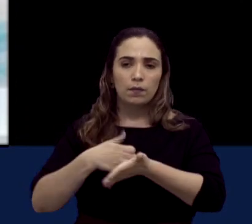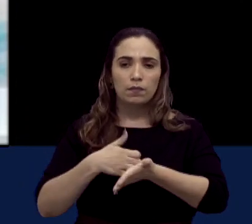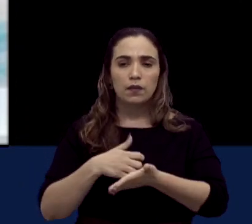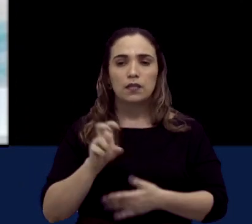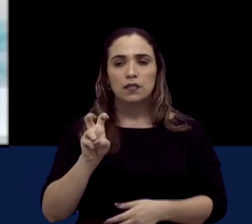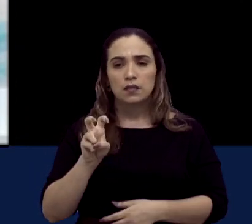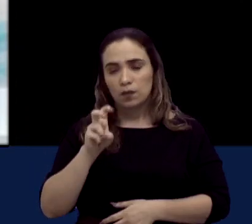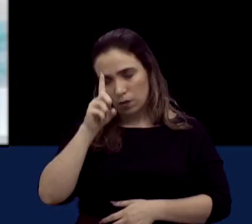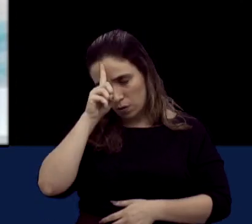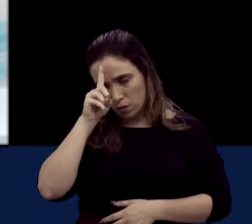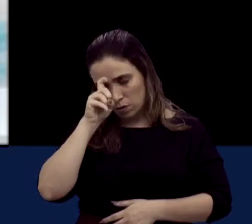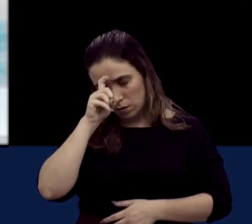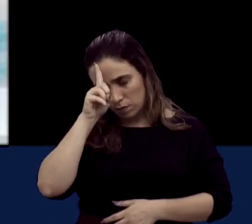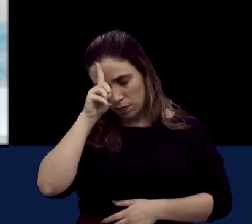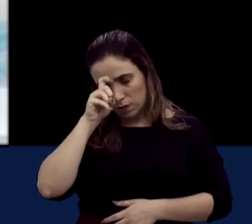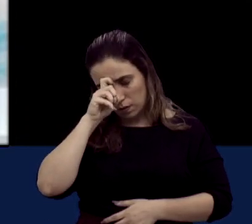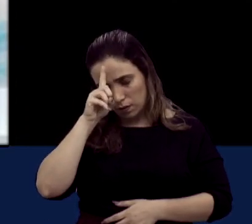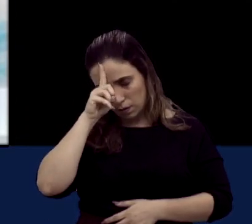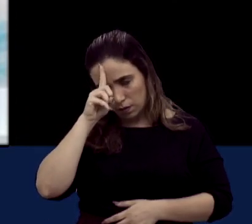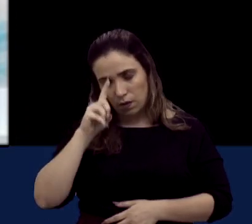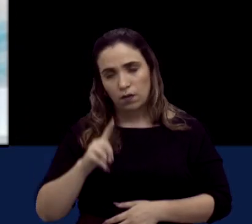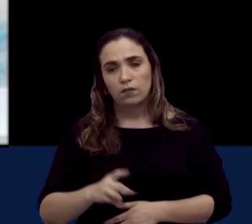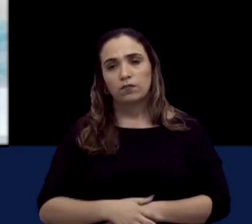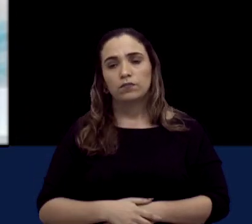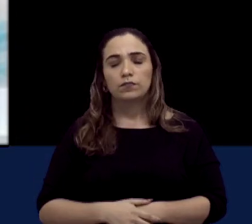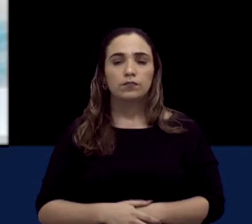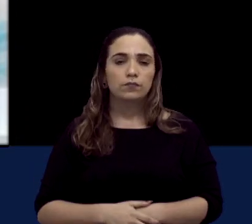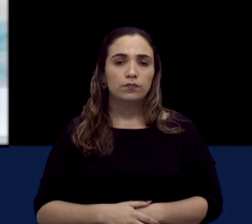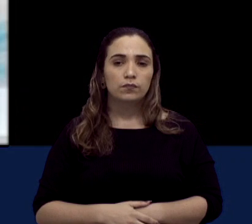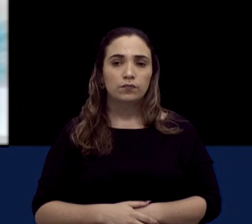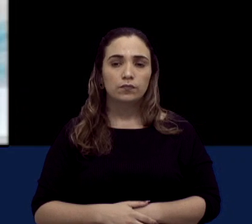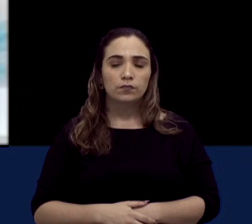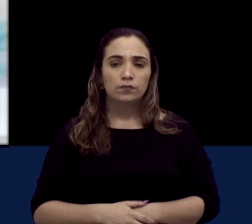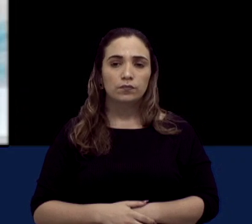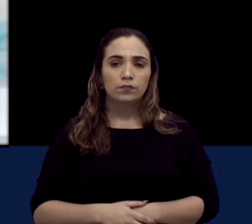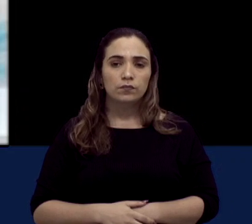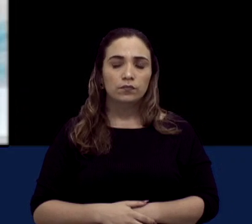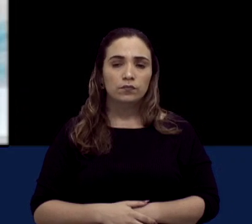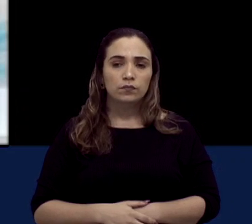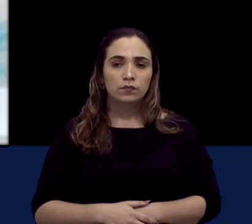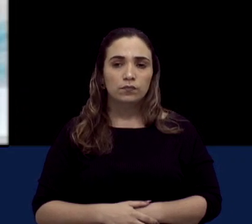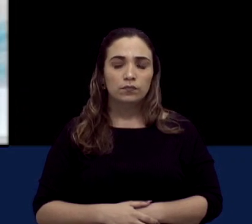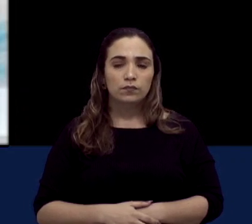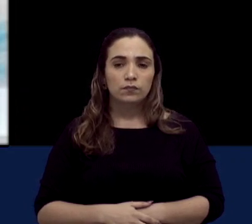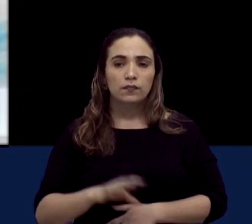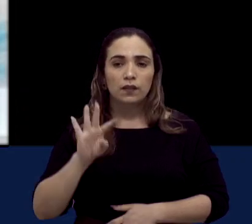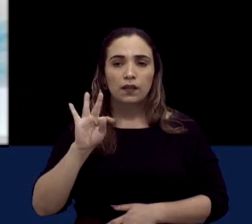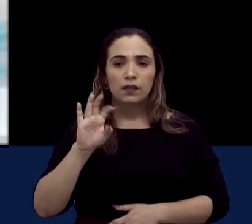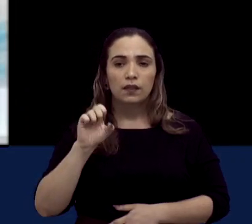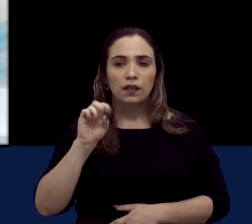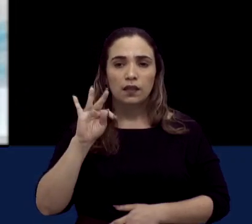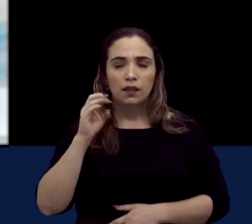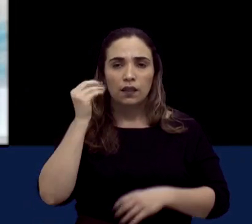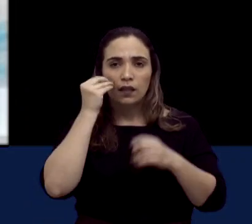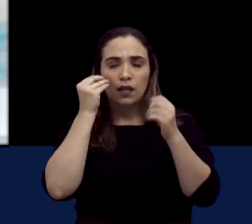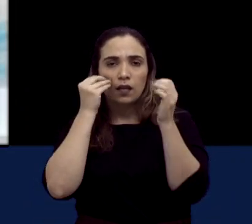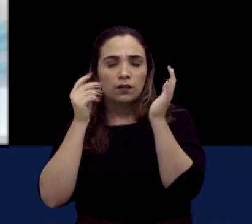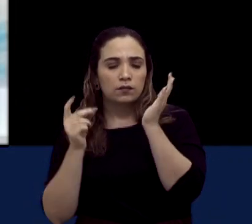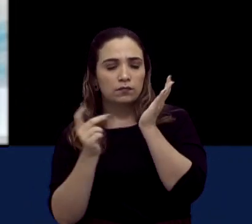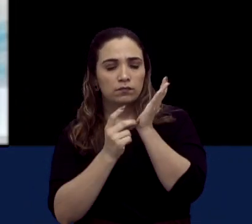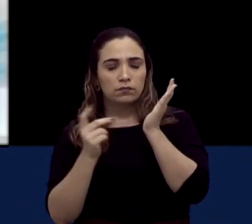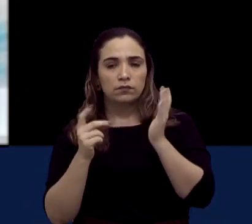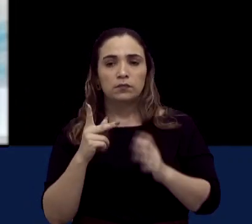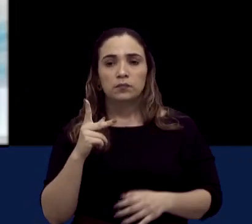5 hospitais aí, ou proporcionamos uma quantidade X de testes do pezinho e tal.